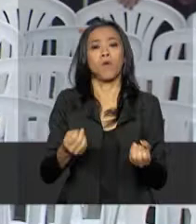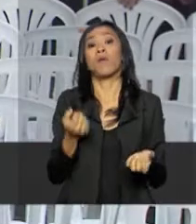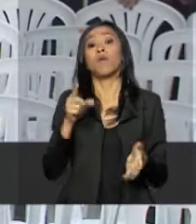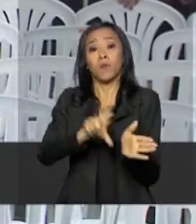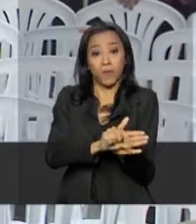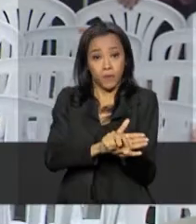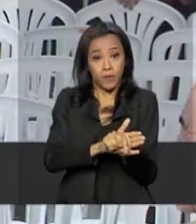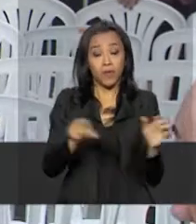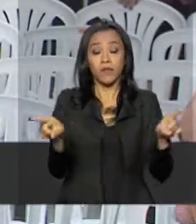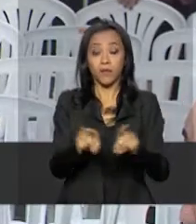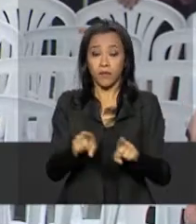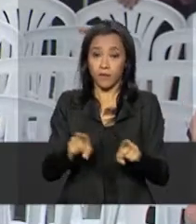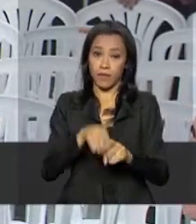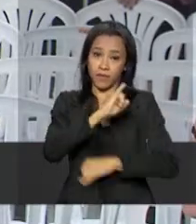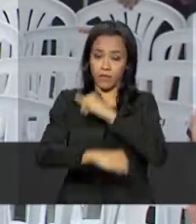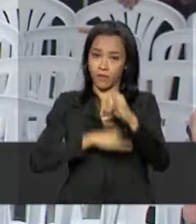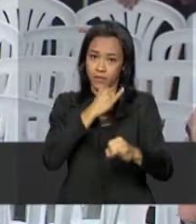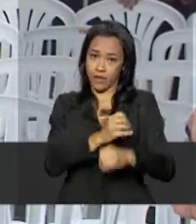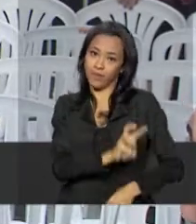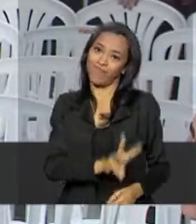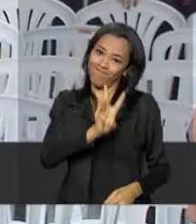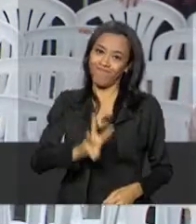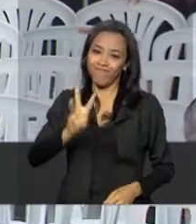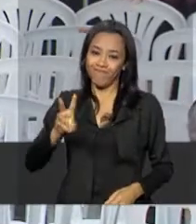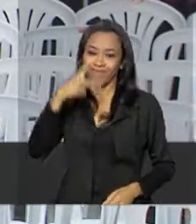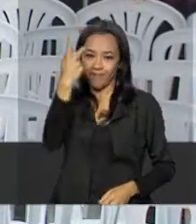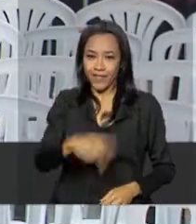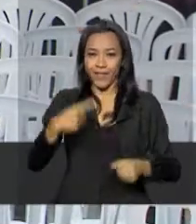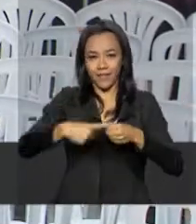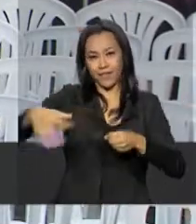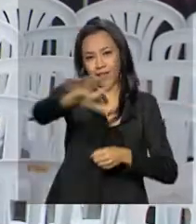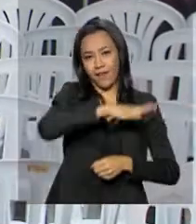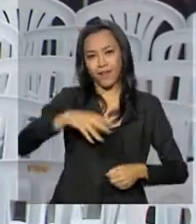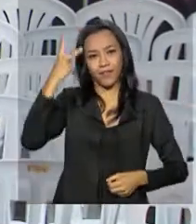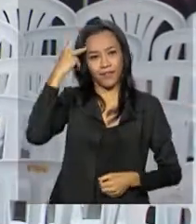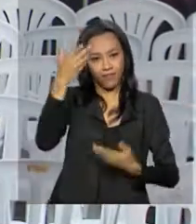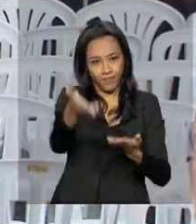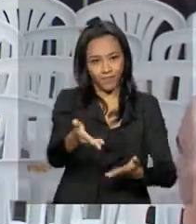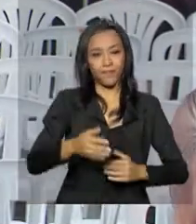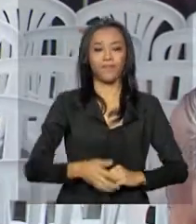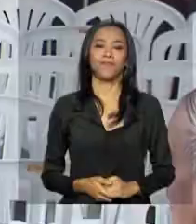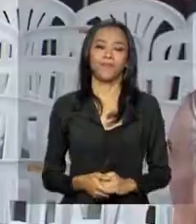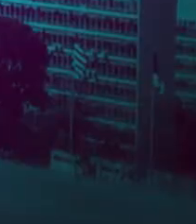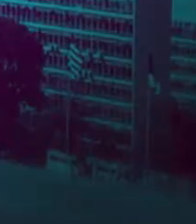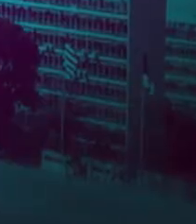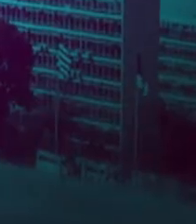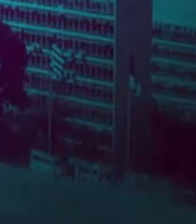e também no site da NBR. De Guaratinguetá, Pablo Mundim.